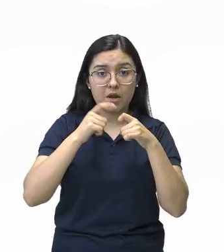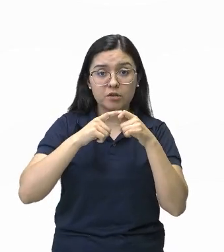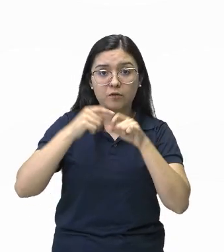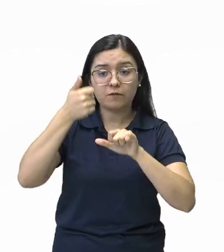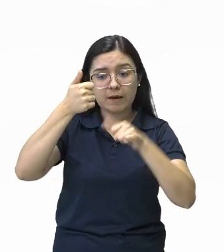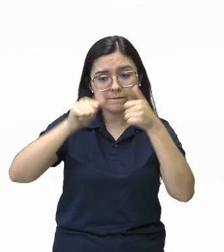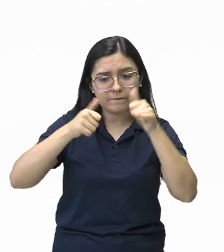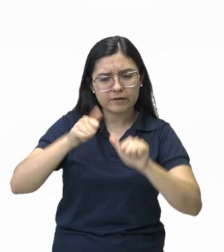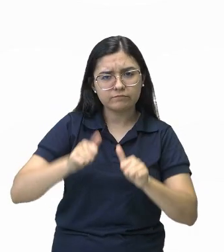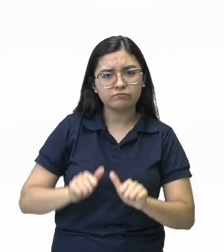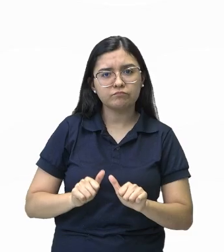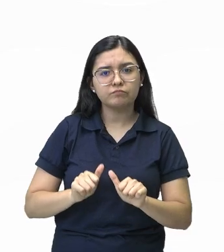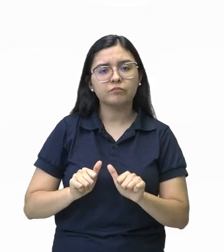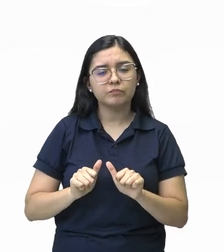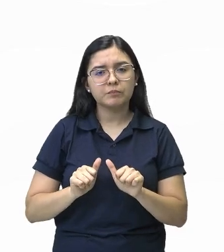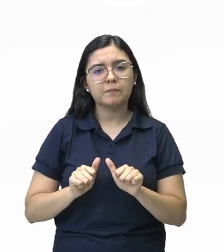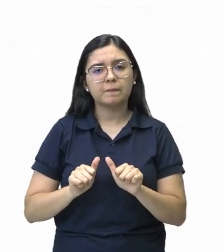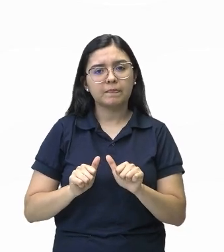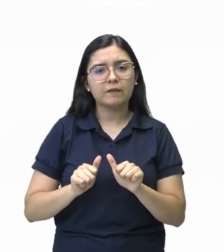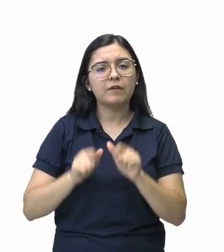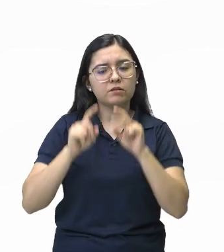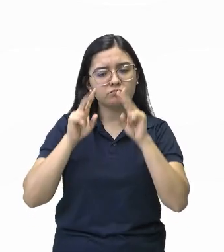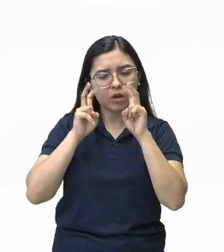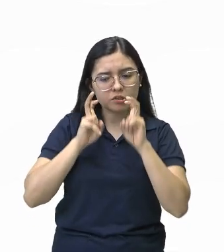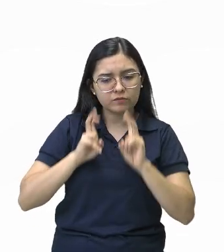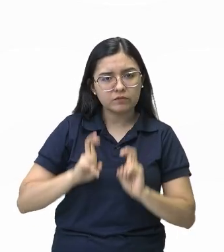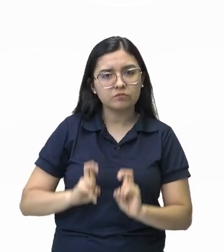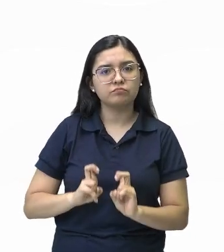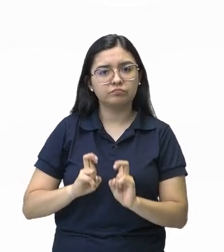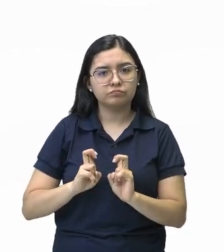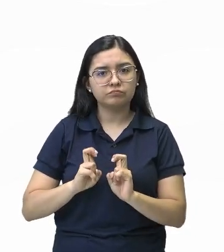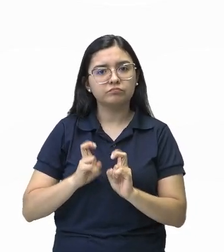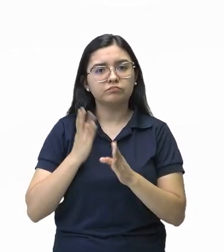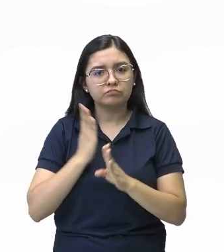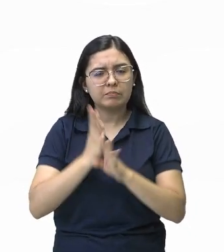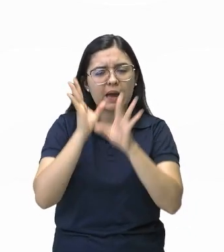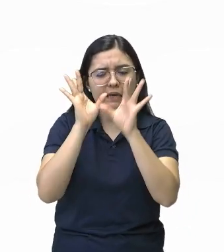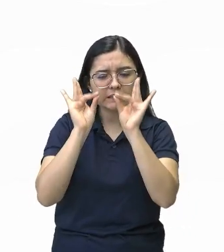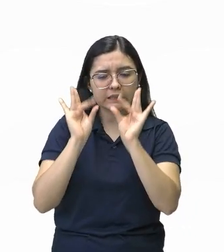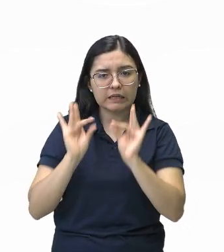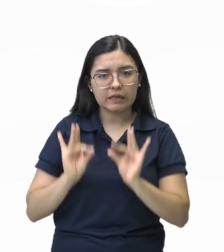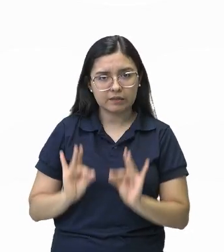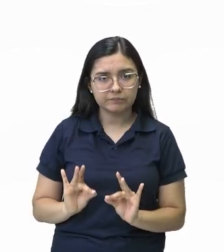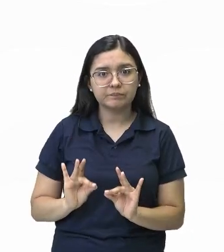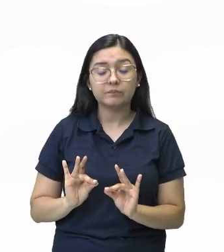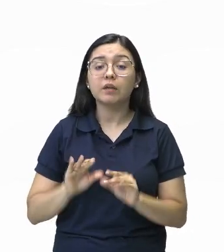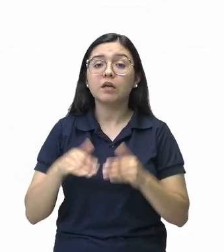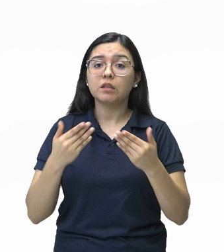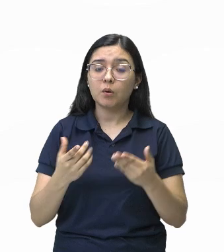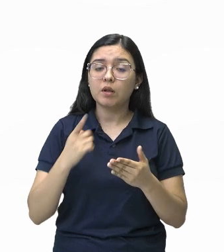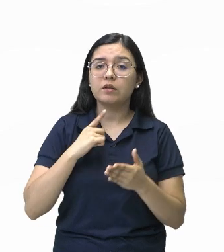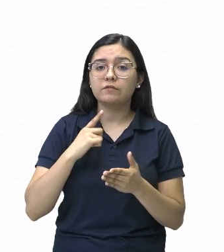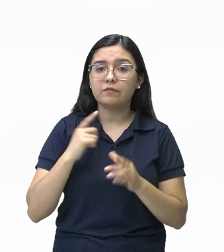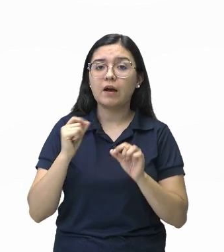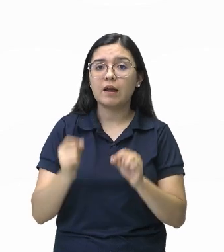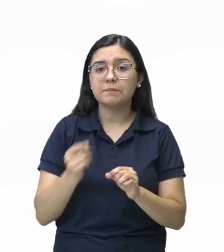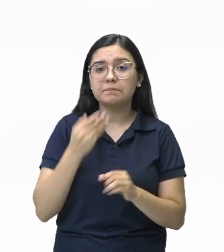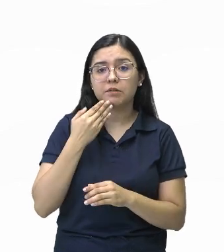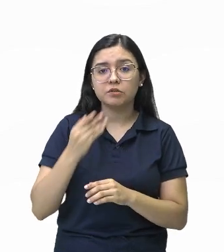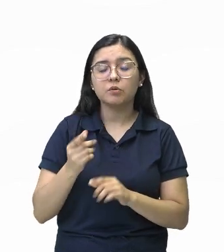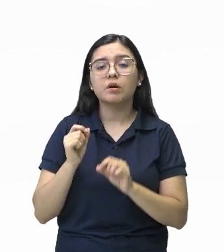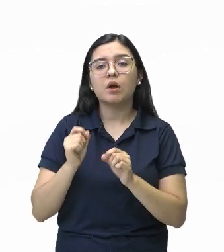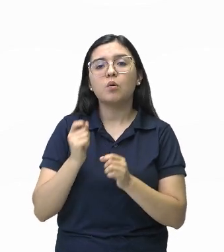a sua condição, né, vai fazer um diagnóstico mais detalhado e aí ele vai passar o